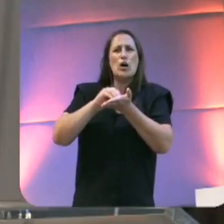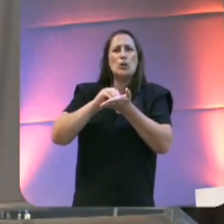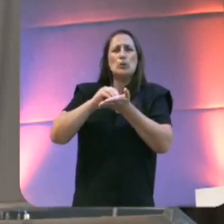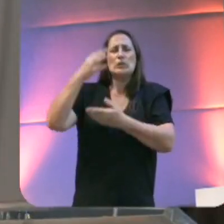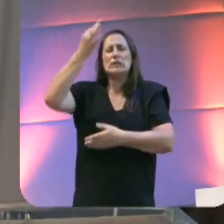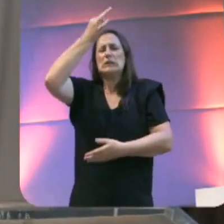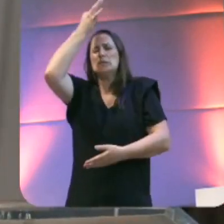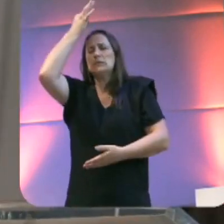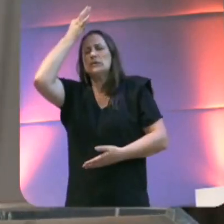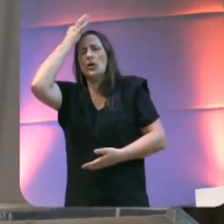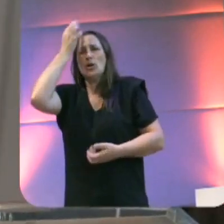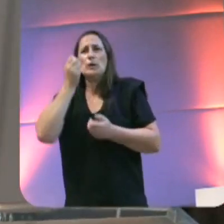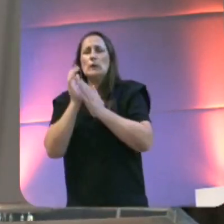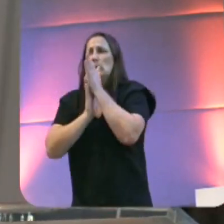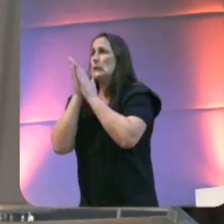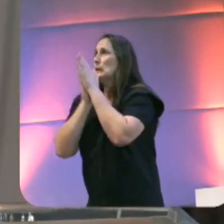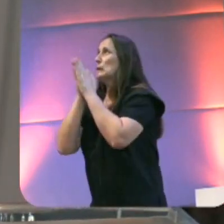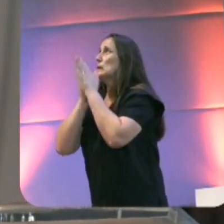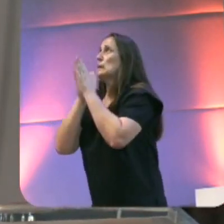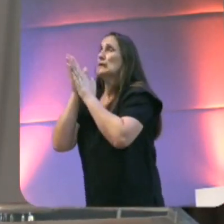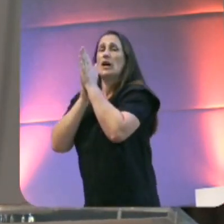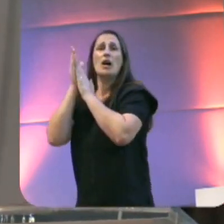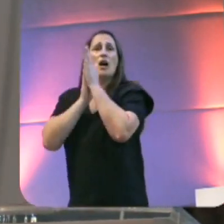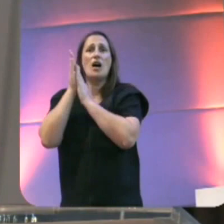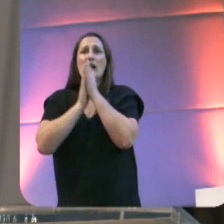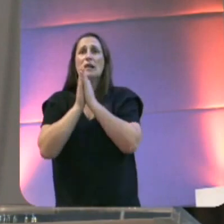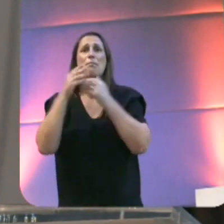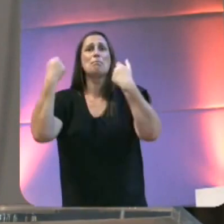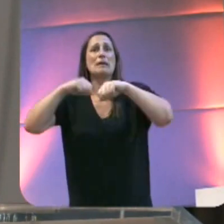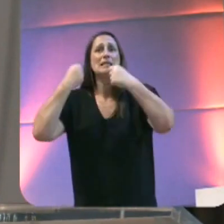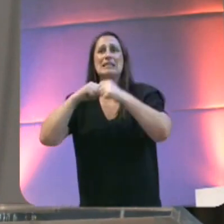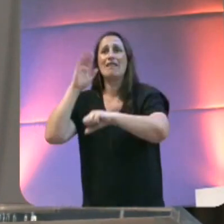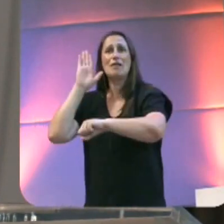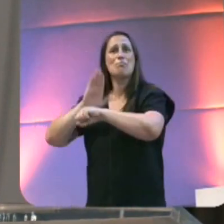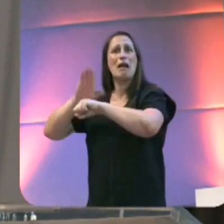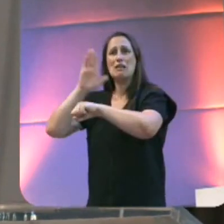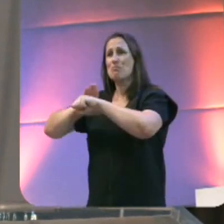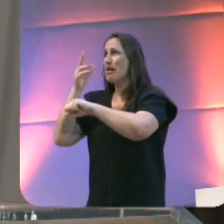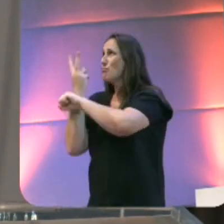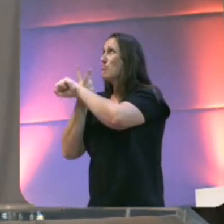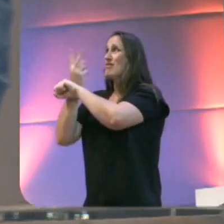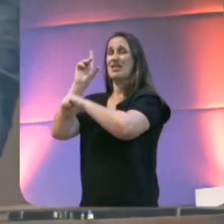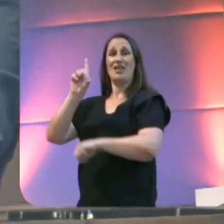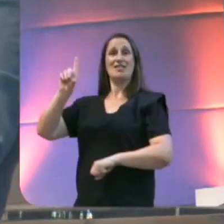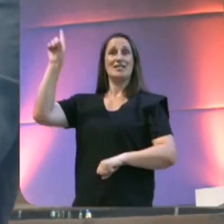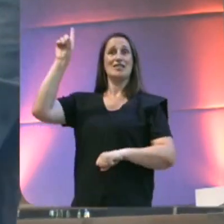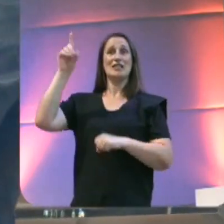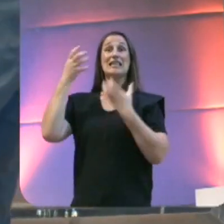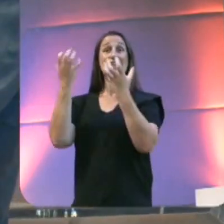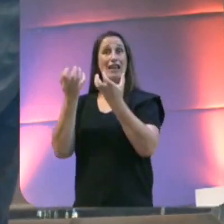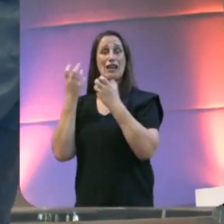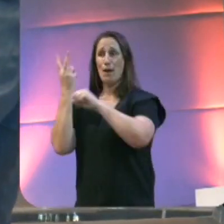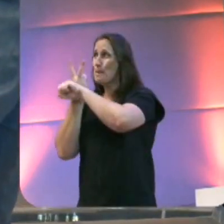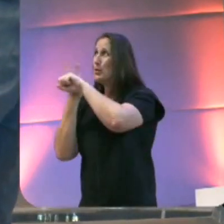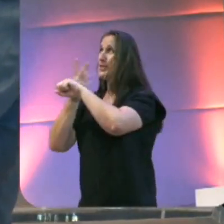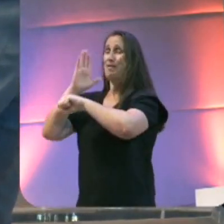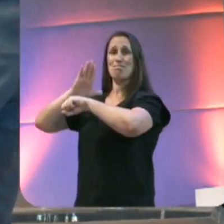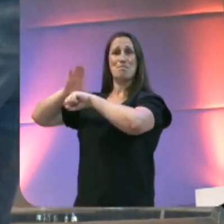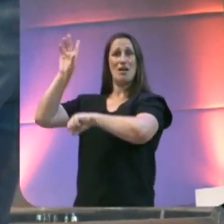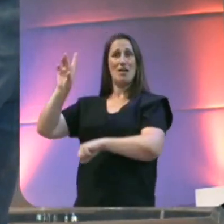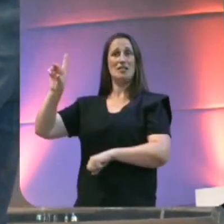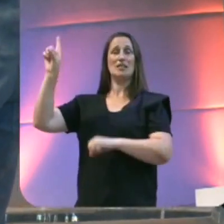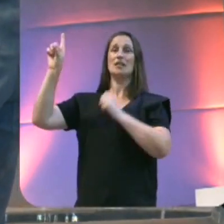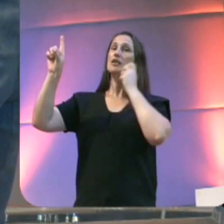inconformação com o que já tinham da graça de Deus. E aí esse povo estava buscando mais, buscando